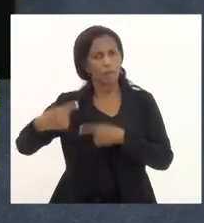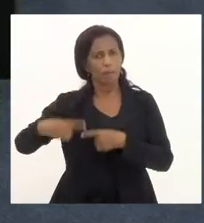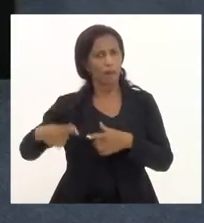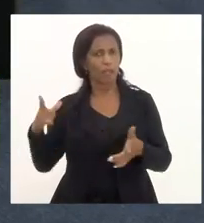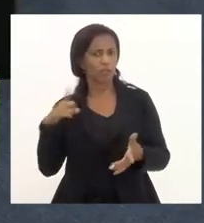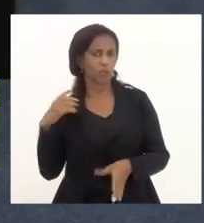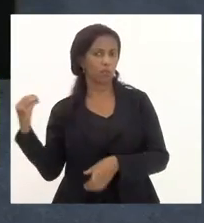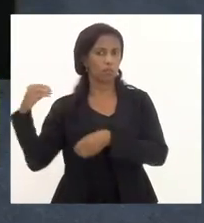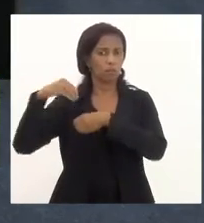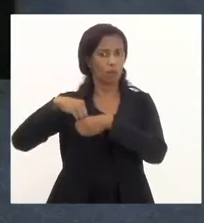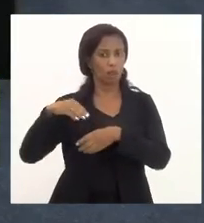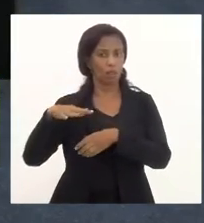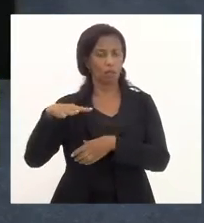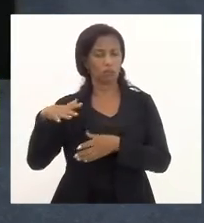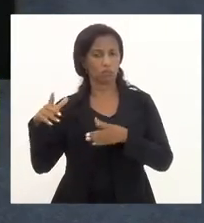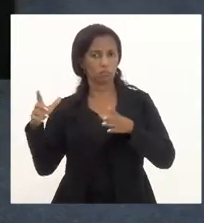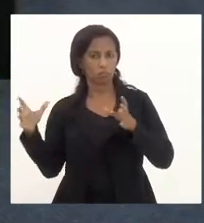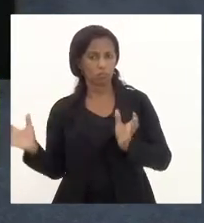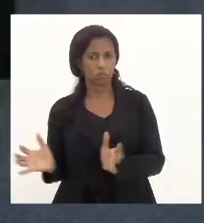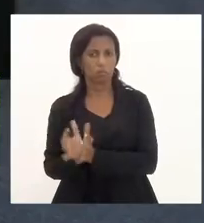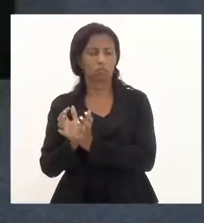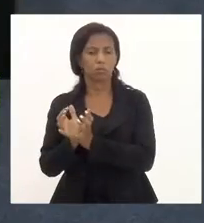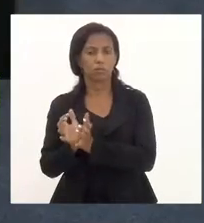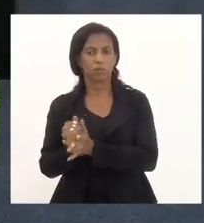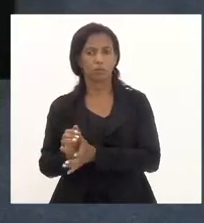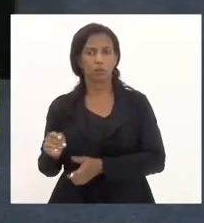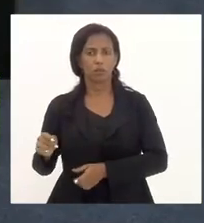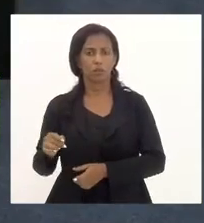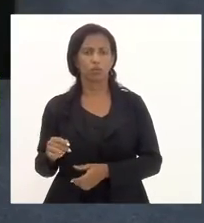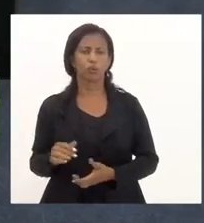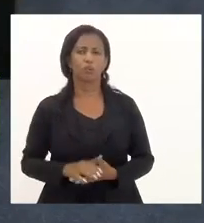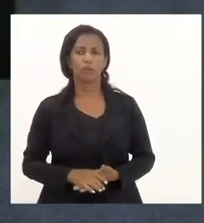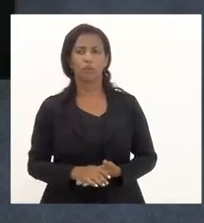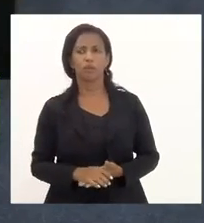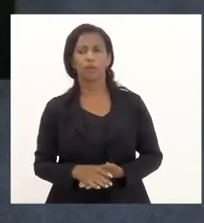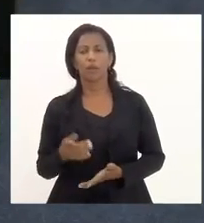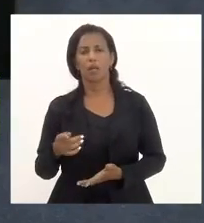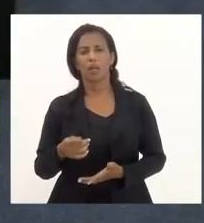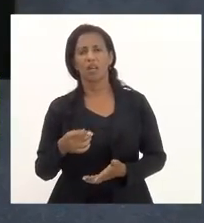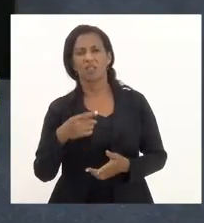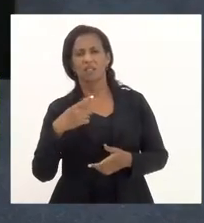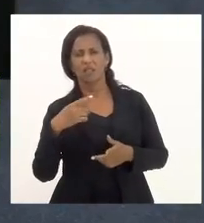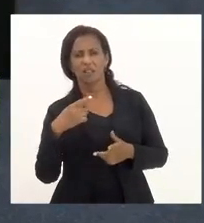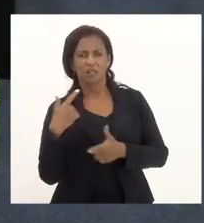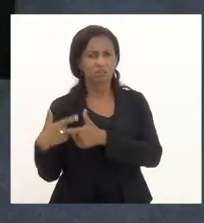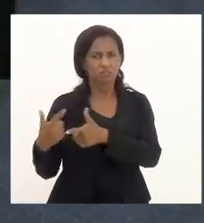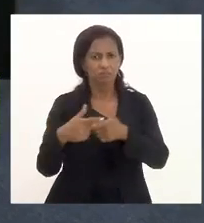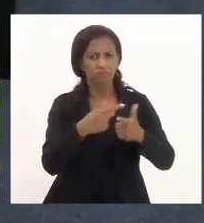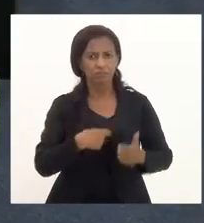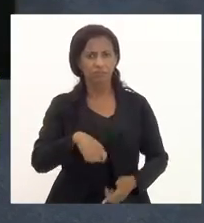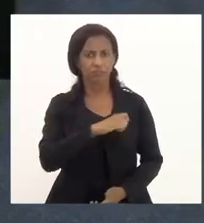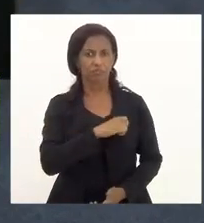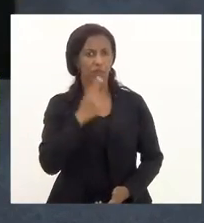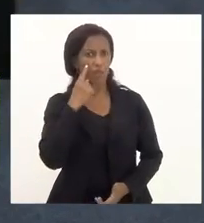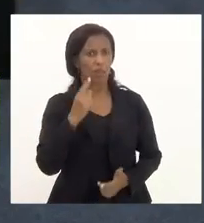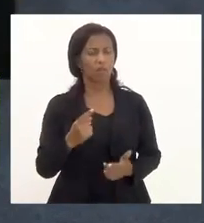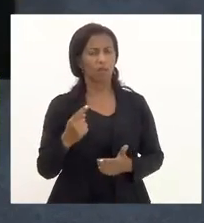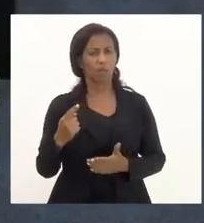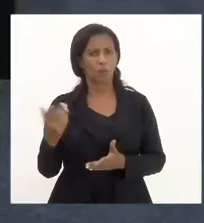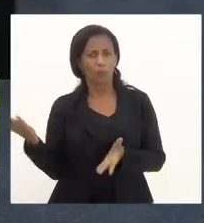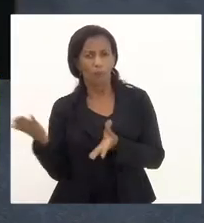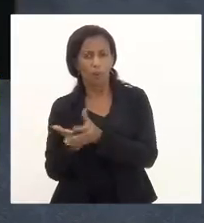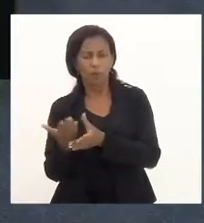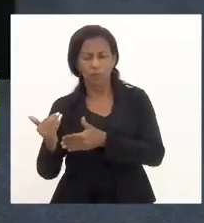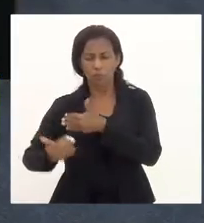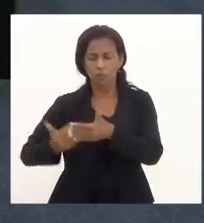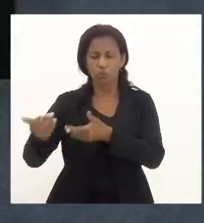feito na academia inclusive sobre essa retórica e essa narrativa fiscal é que a gente liga para acesso de